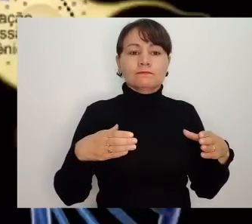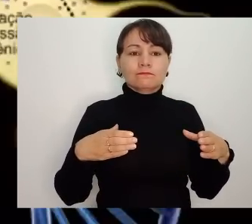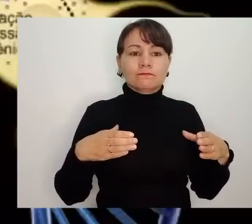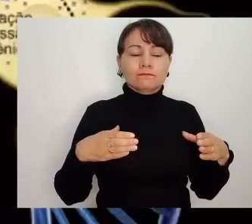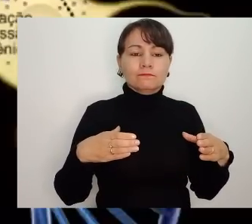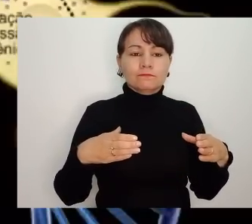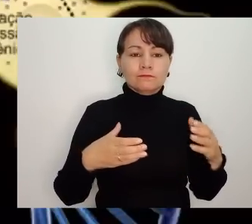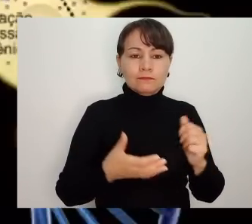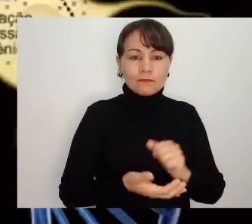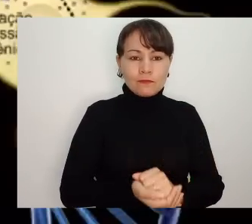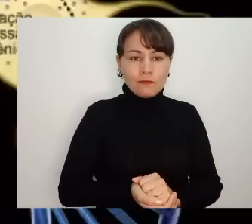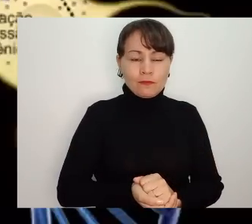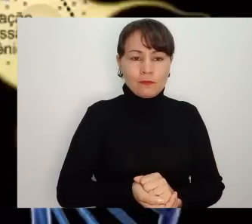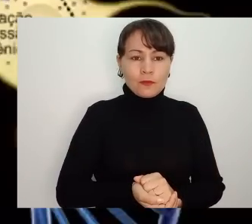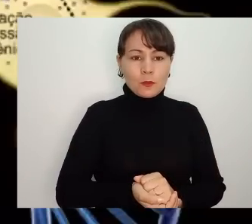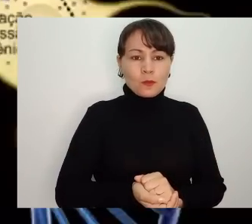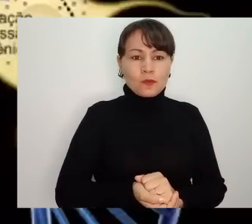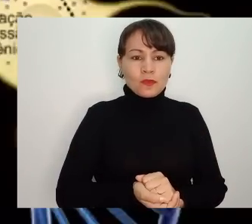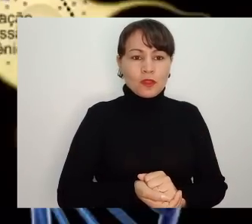aumento